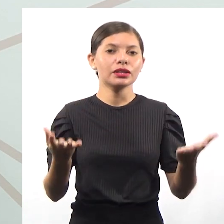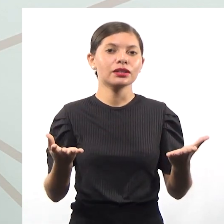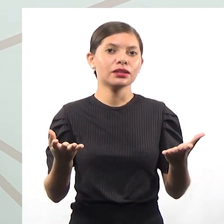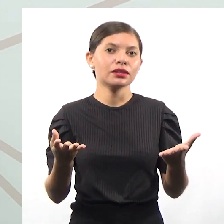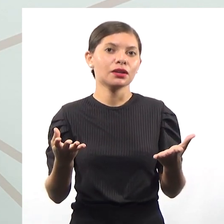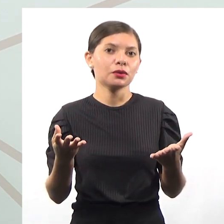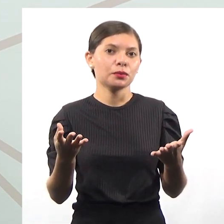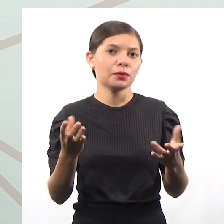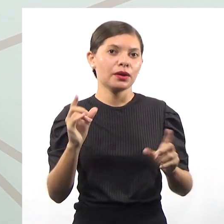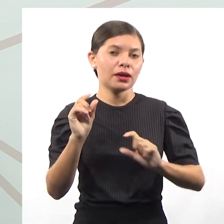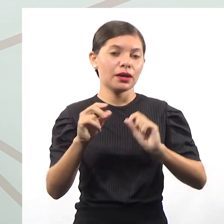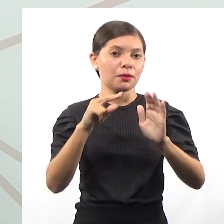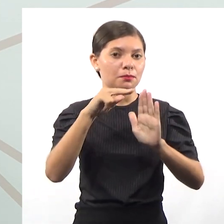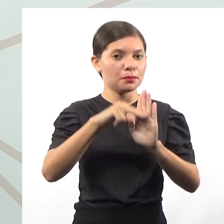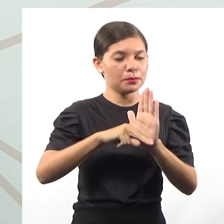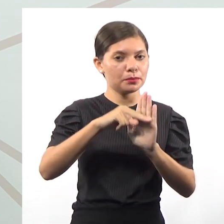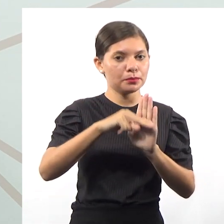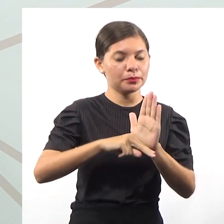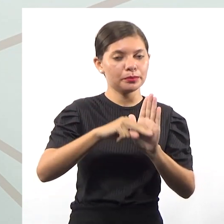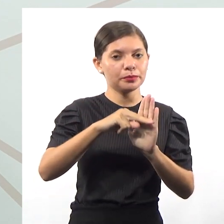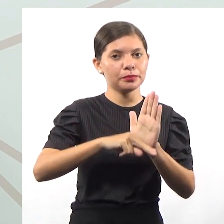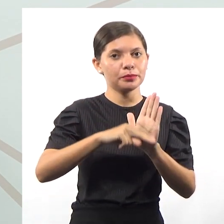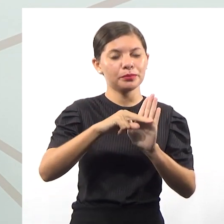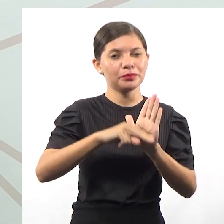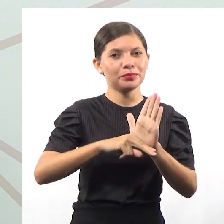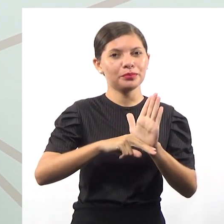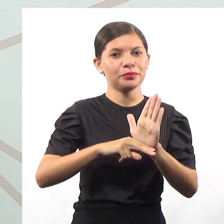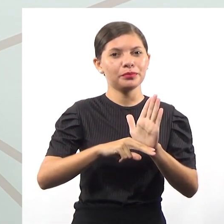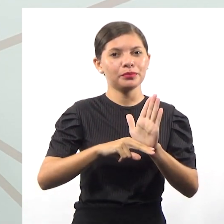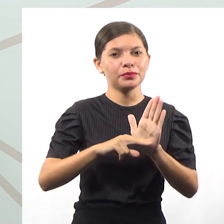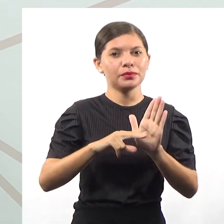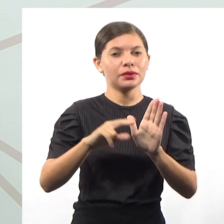uma previsão normativa